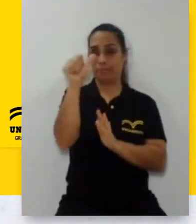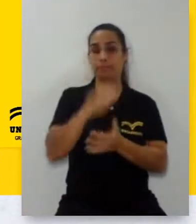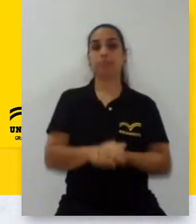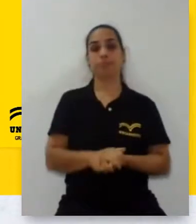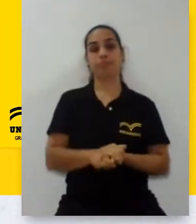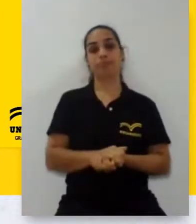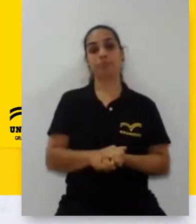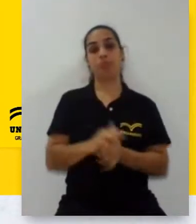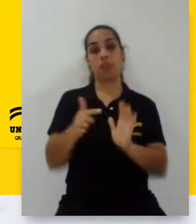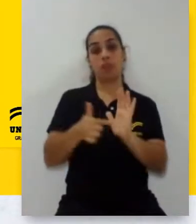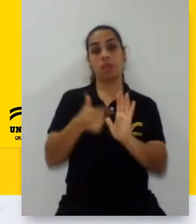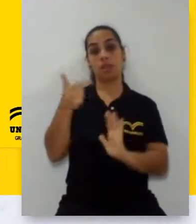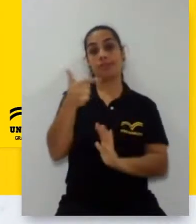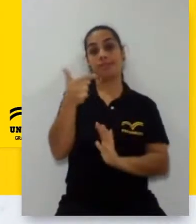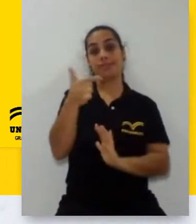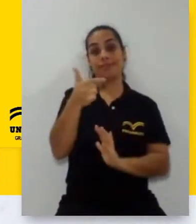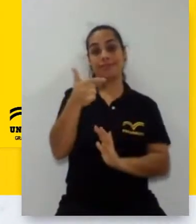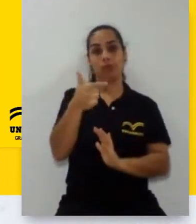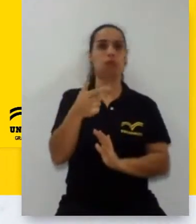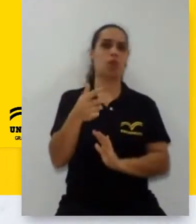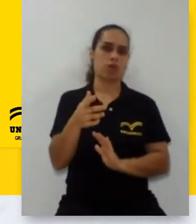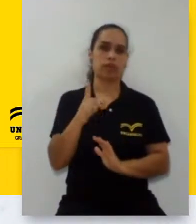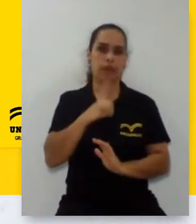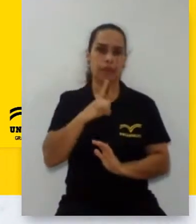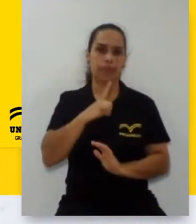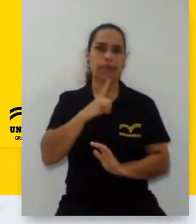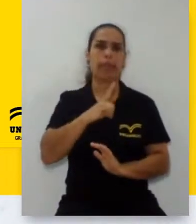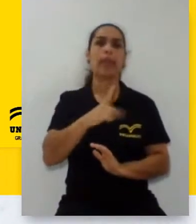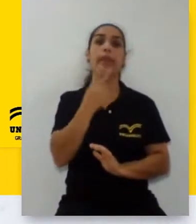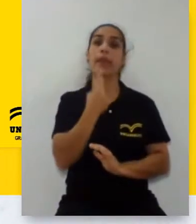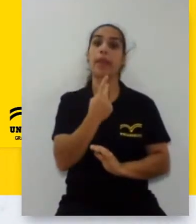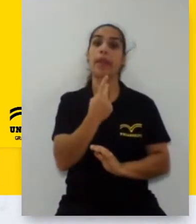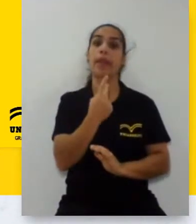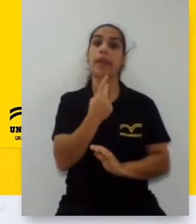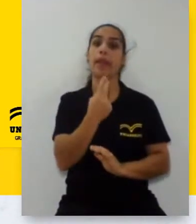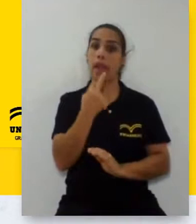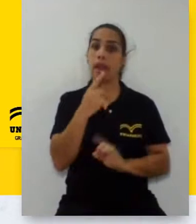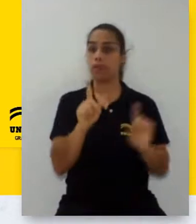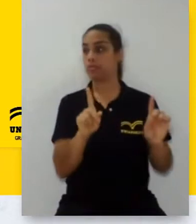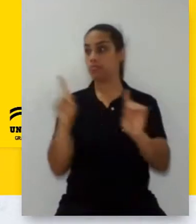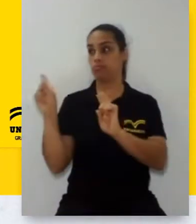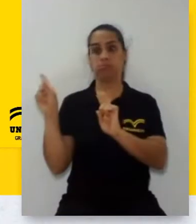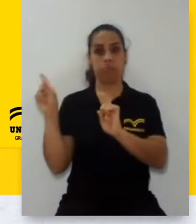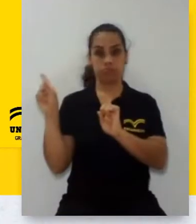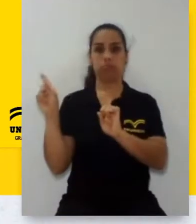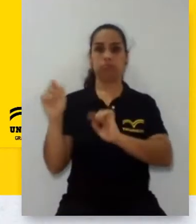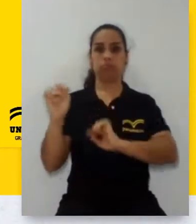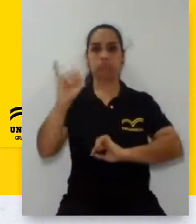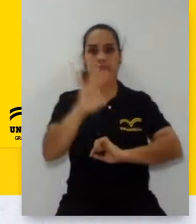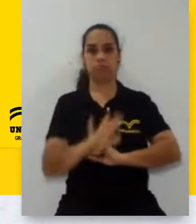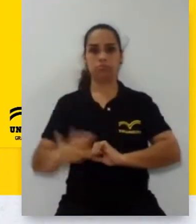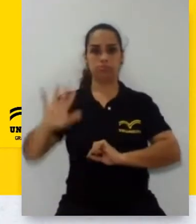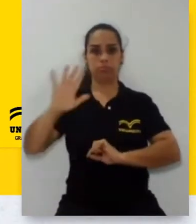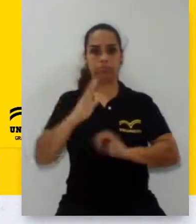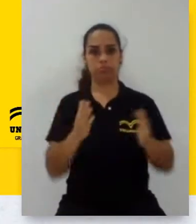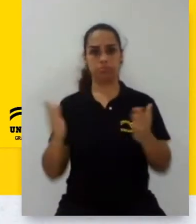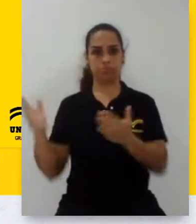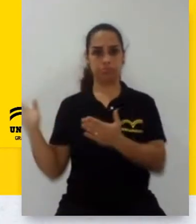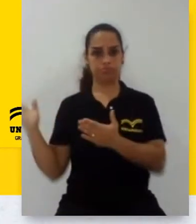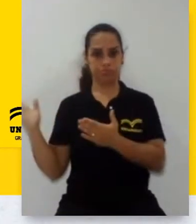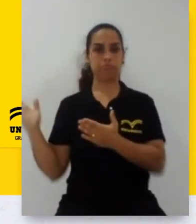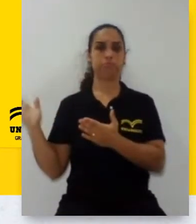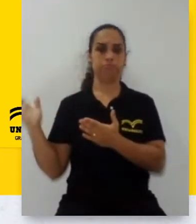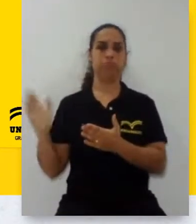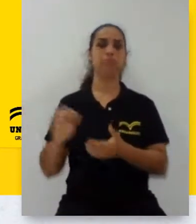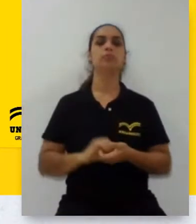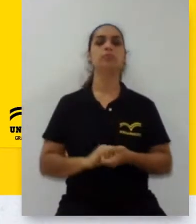com aqui os slides em inglês, vocês vão perceber isso, eu vou traduzindo para vocês à medida do possível e conforme a nossa necessidade aqui. A